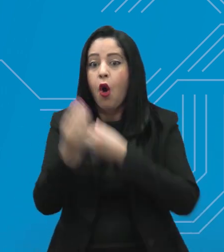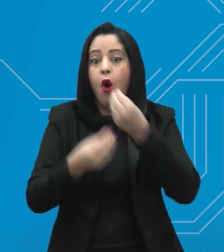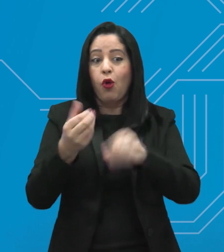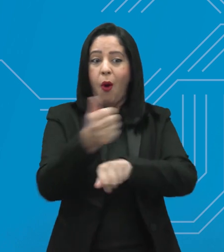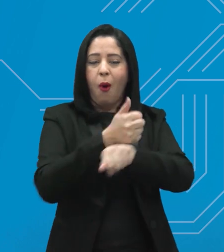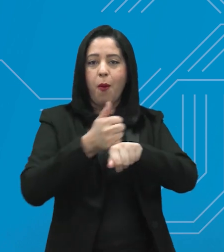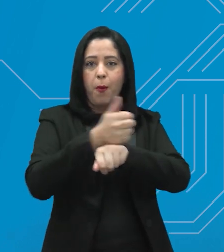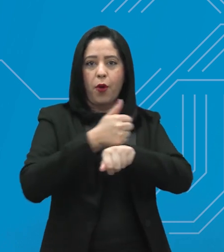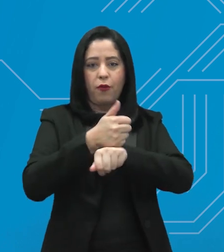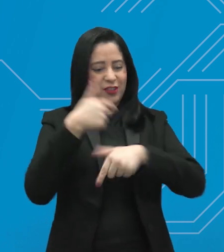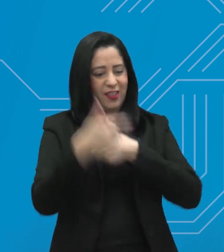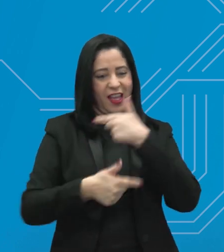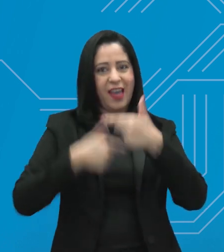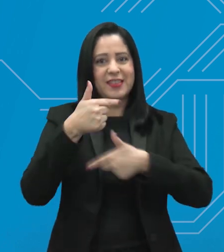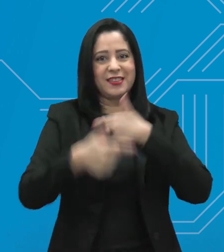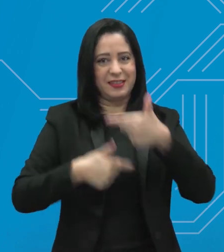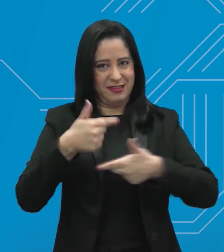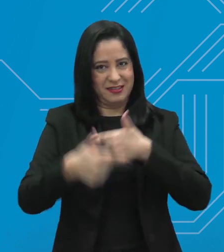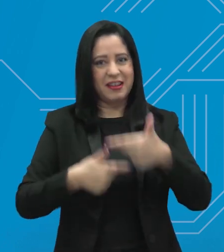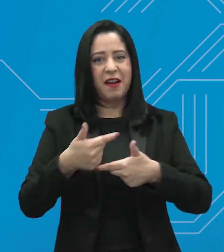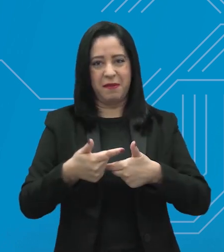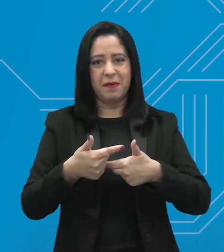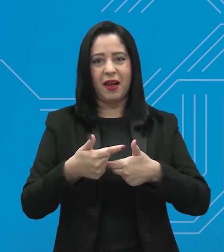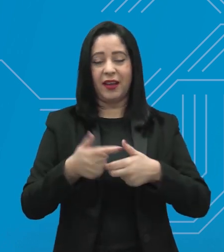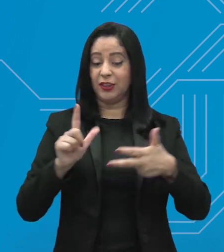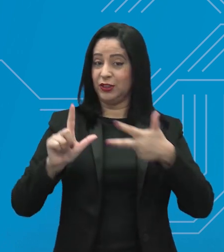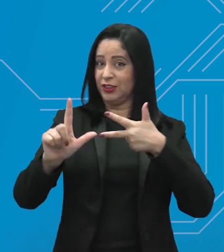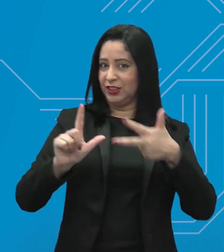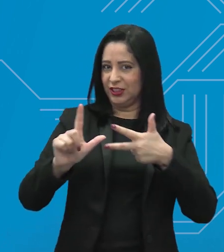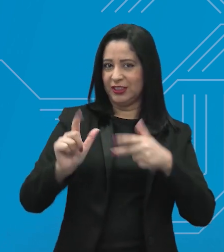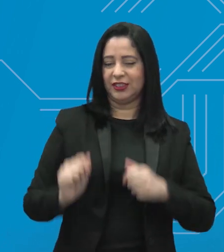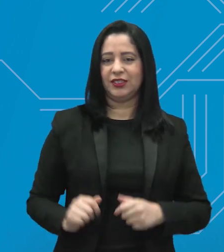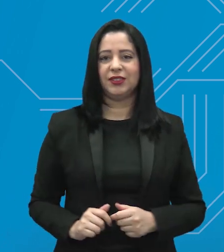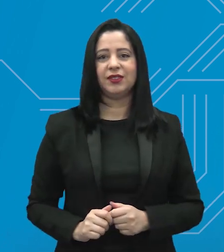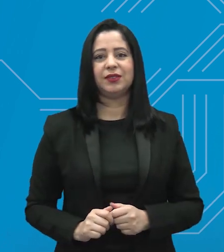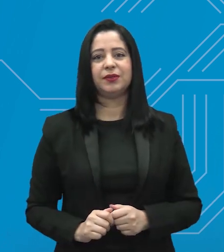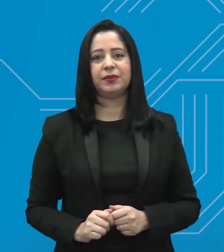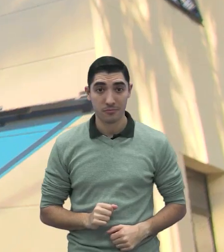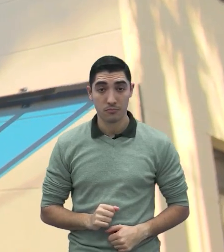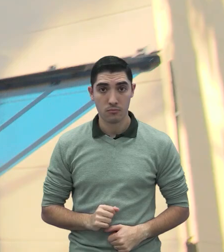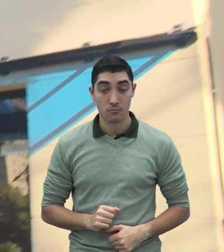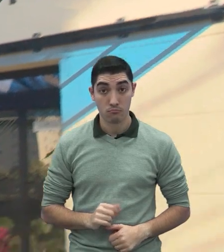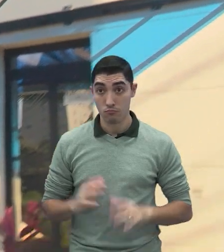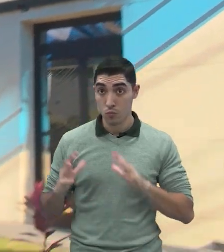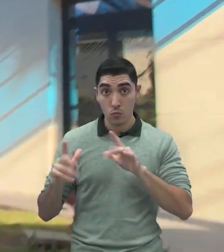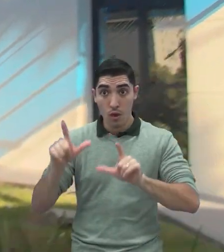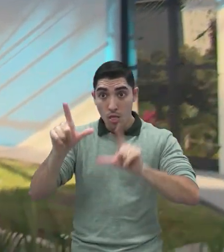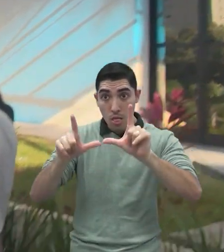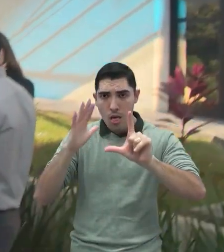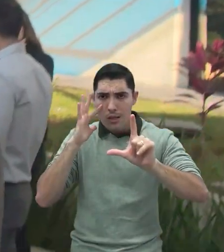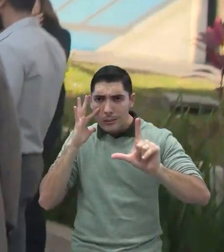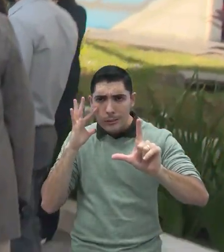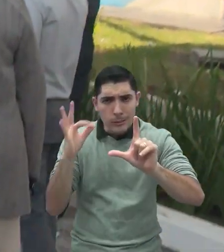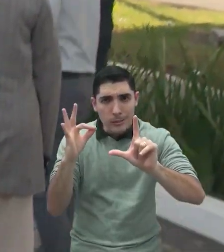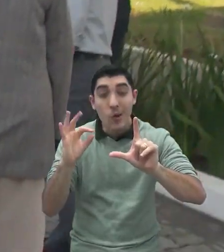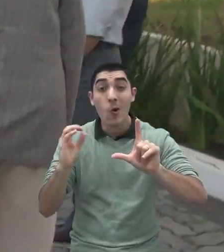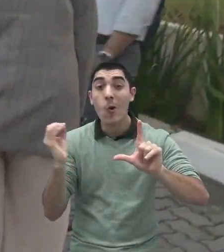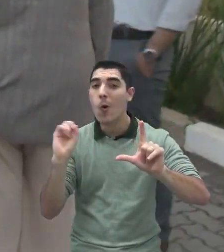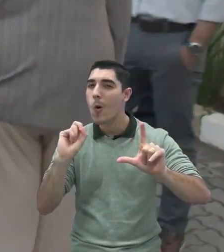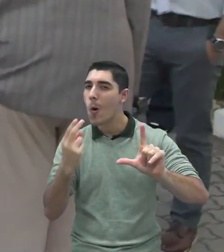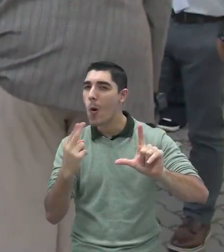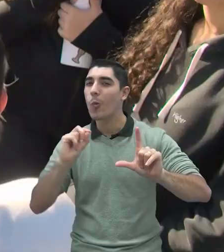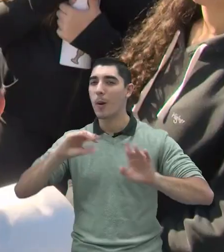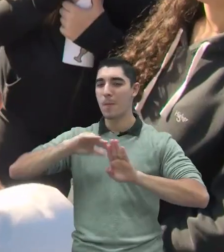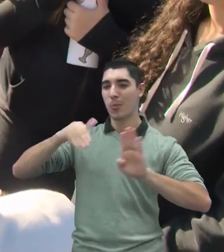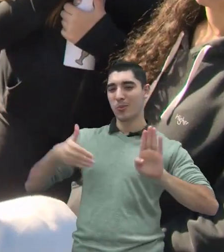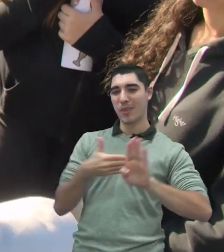para divulgar e dar transparência aos trabalhos realizados pelo Legislativo. Olhos atentos na TV, ou melhor,